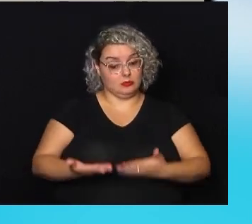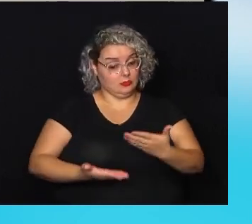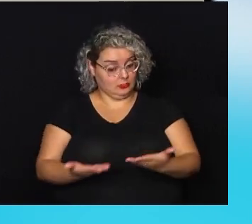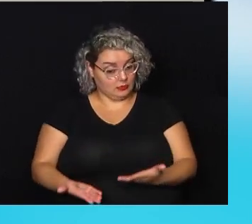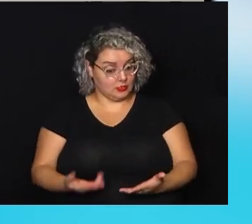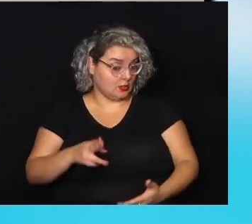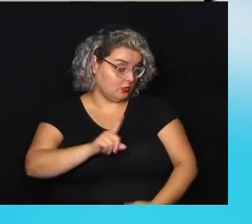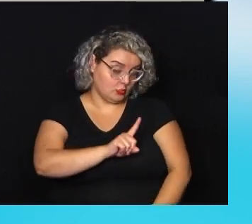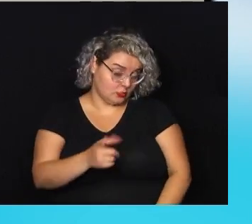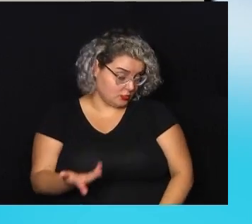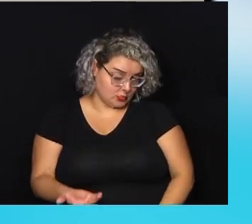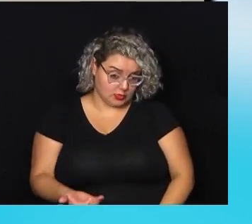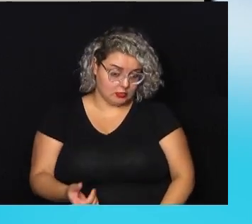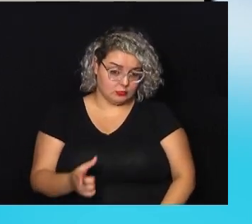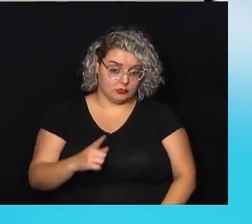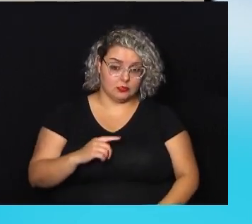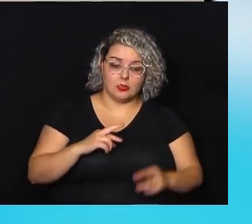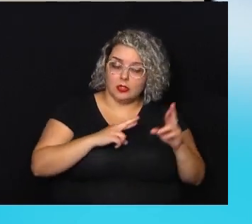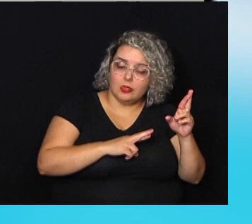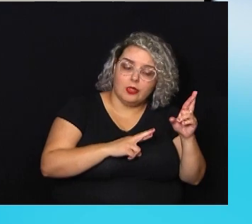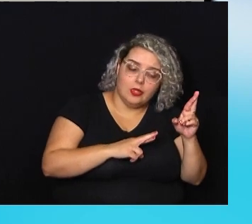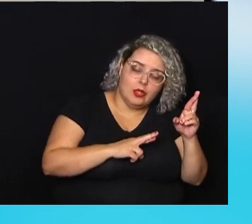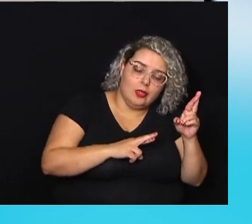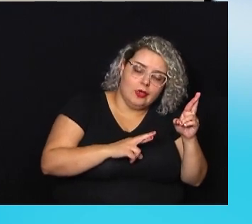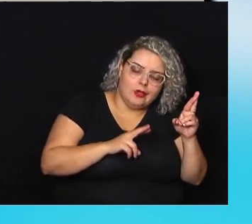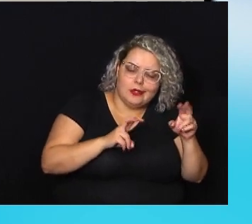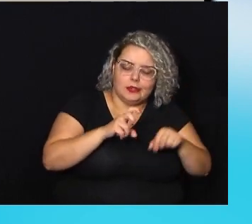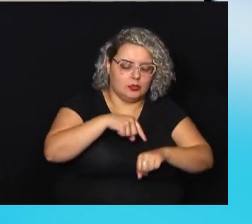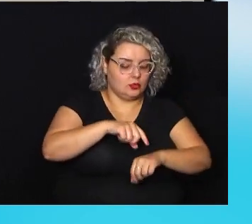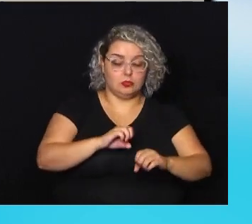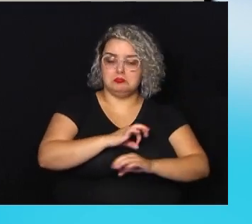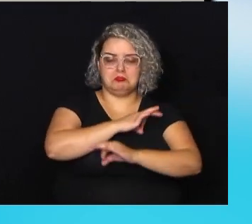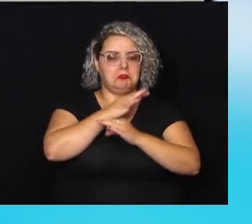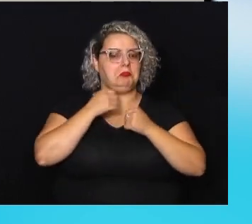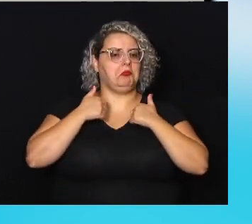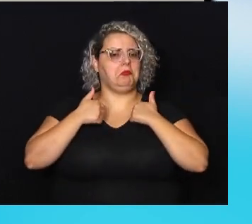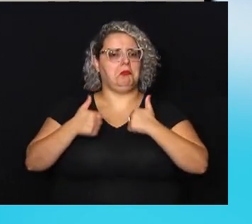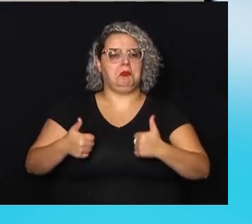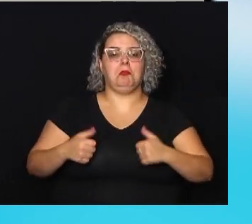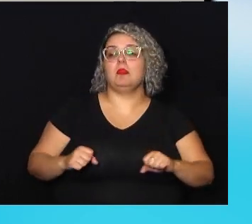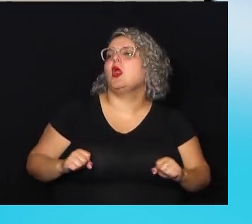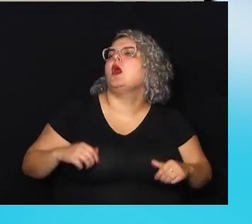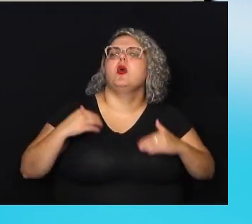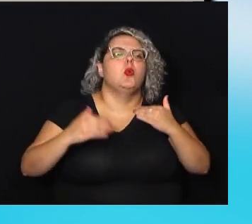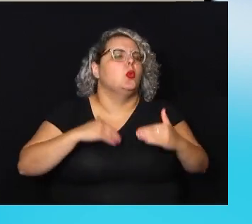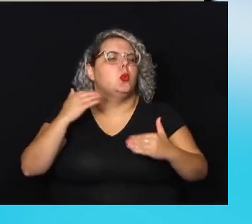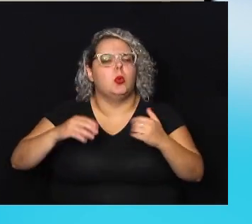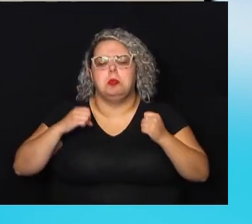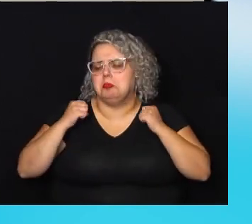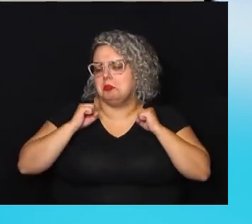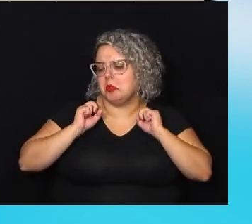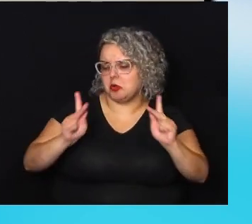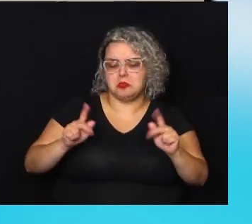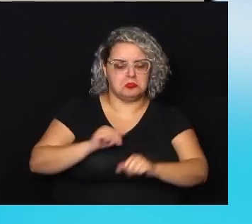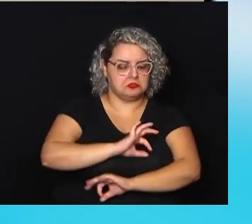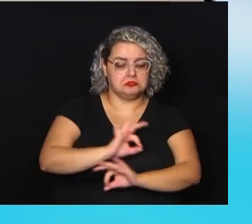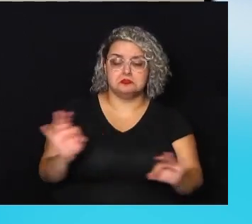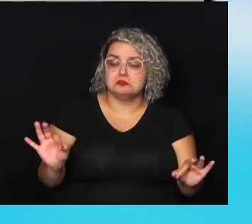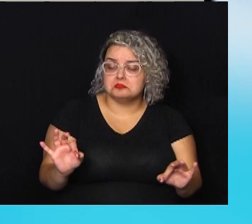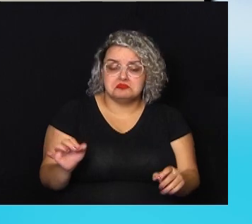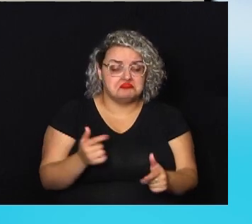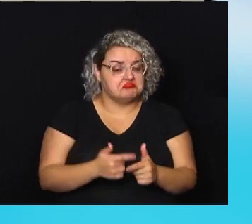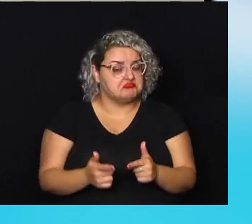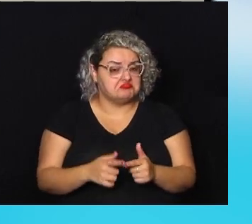para decidir tratar ou não. Porque muita gente tem um sono de 5, 6 horas por dia e acorda bem,